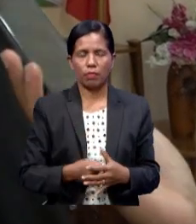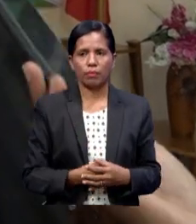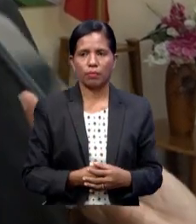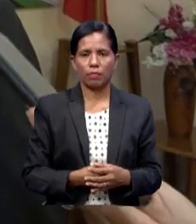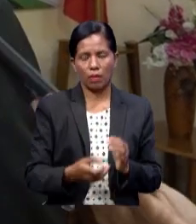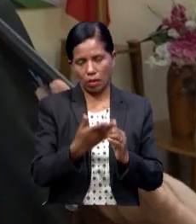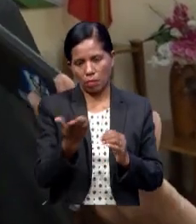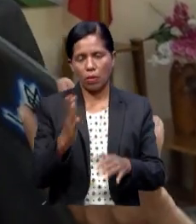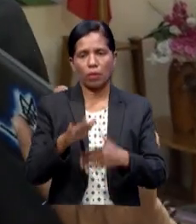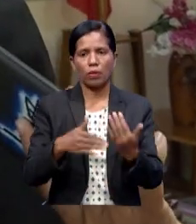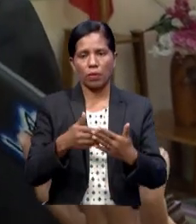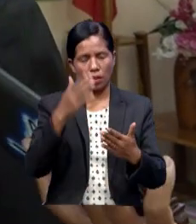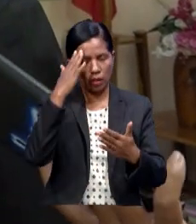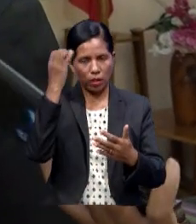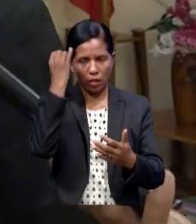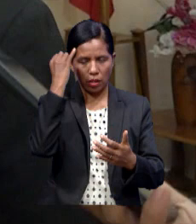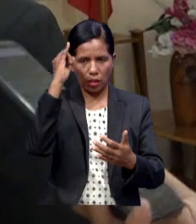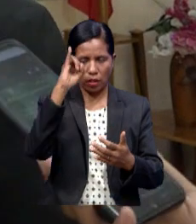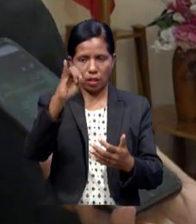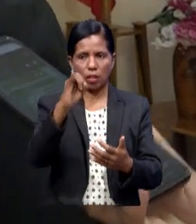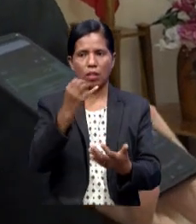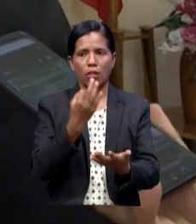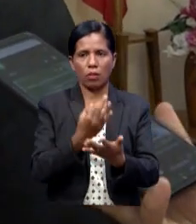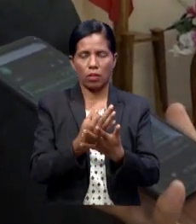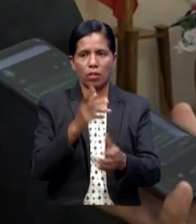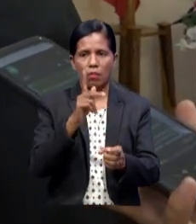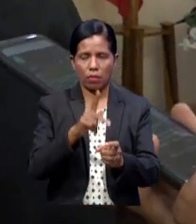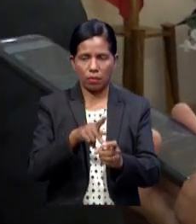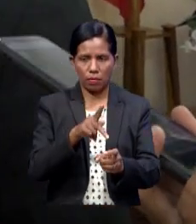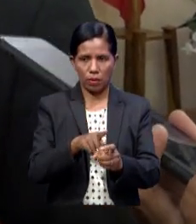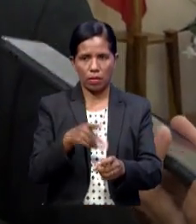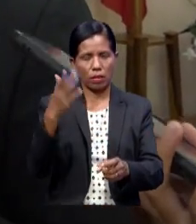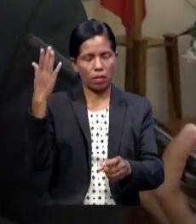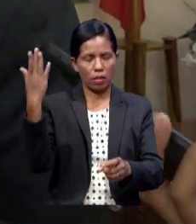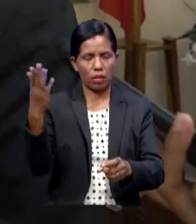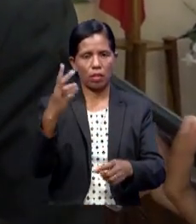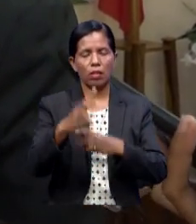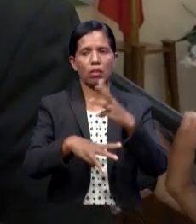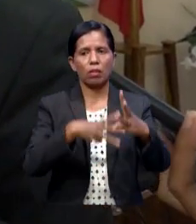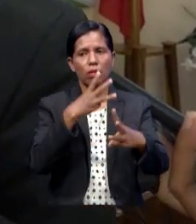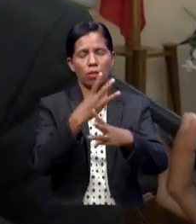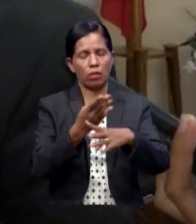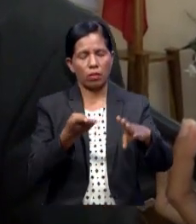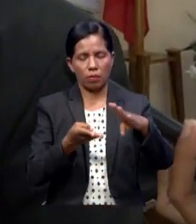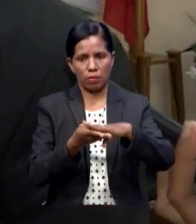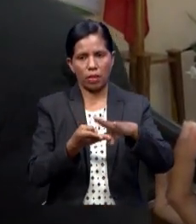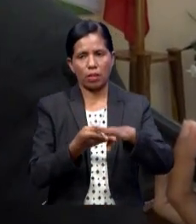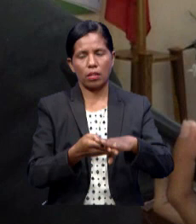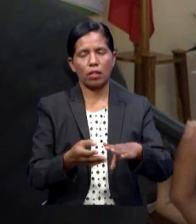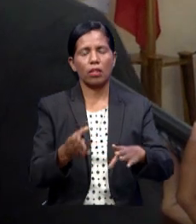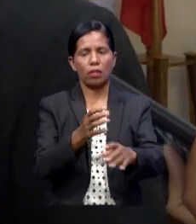meu tadene, e daí o Fundo Petróleo, né? E o World Bank, e daí investimos e o